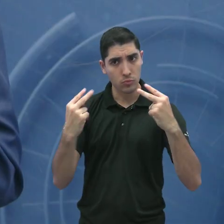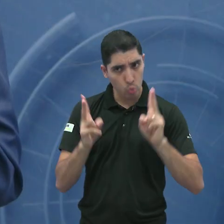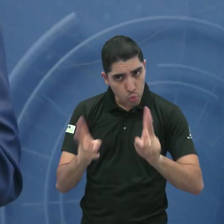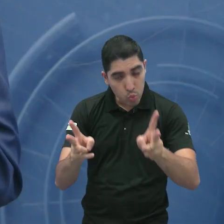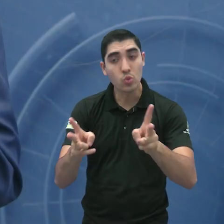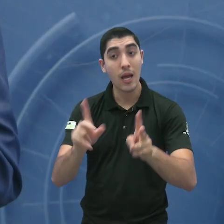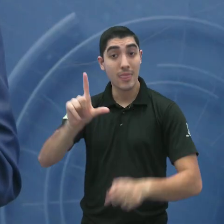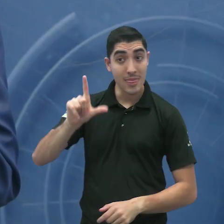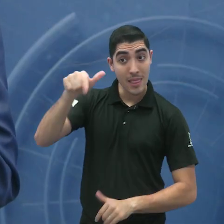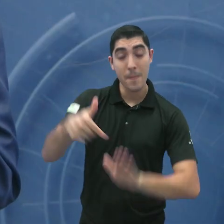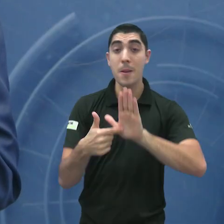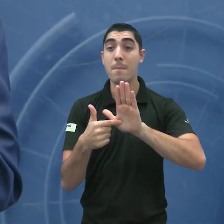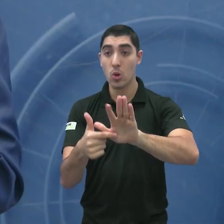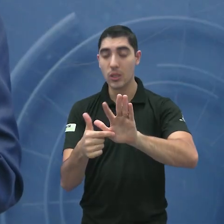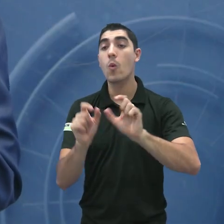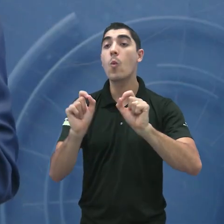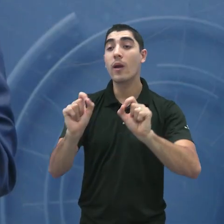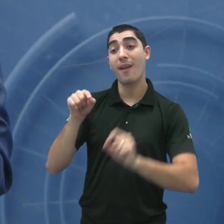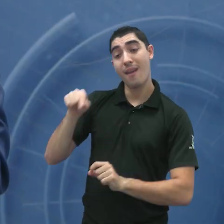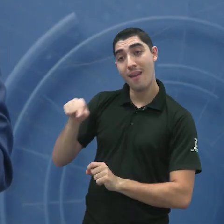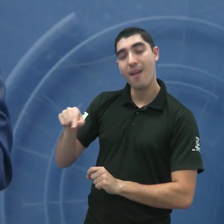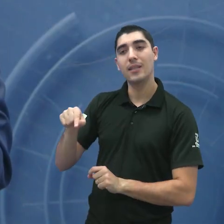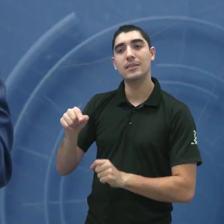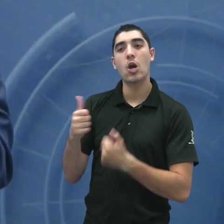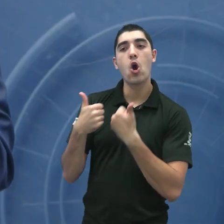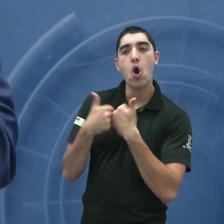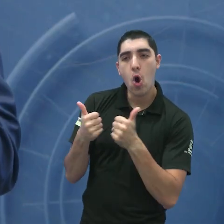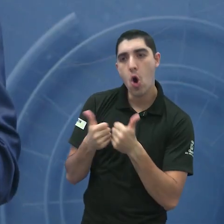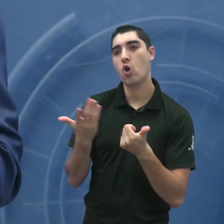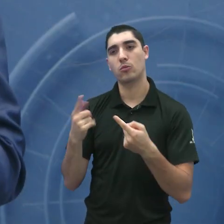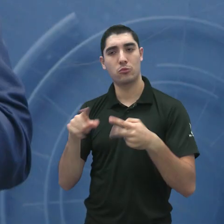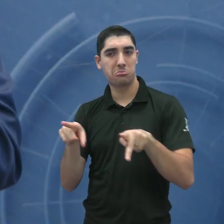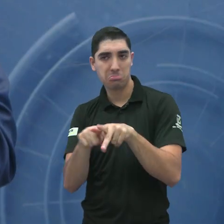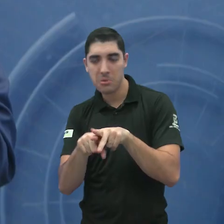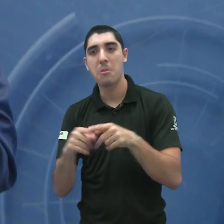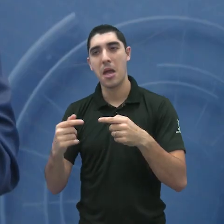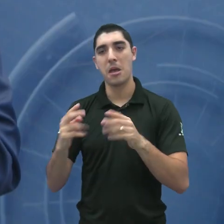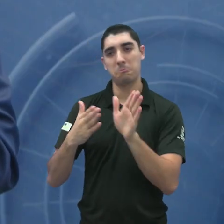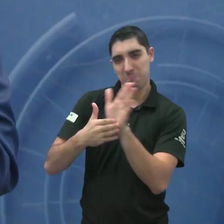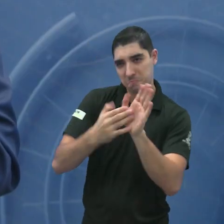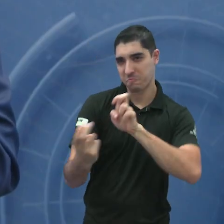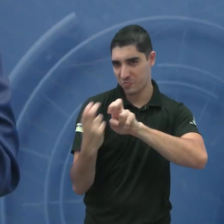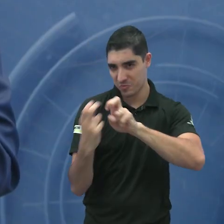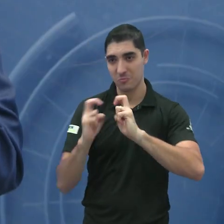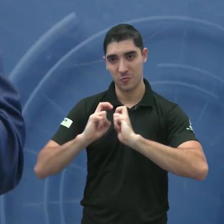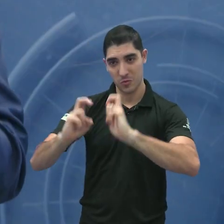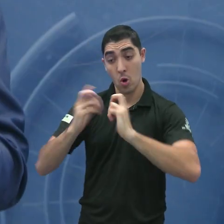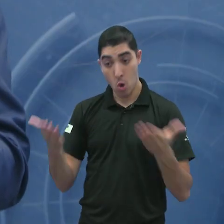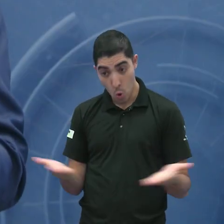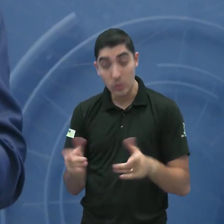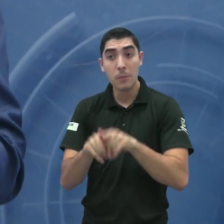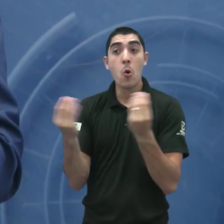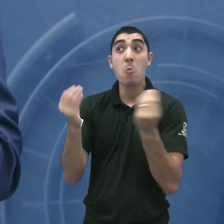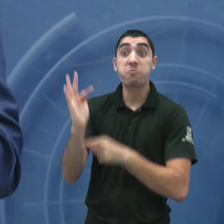bloco nós vamos falar sobre o transporte coletivo, né? Coletivo, rodoviário e ferroviário, hoje e no